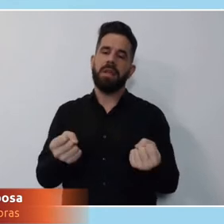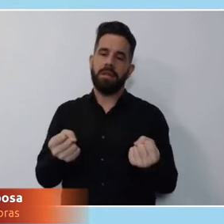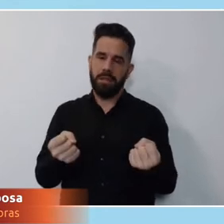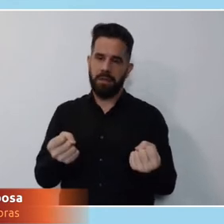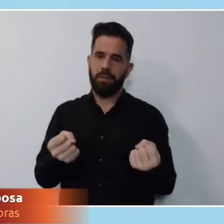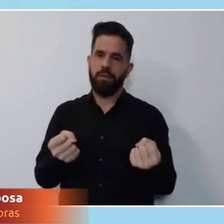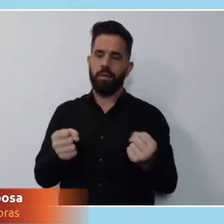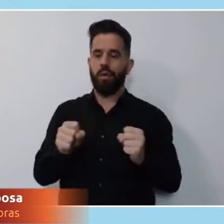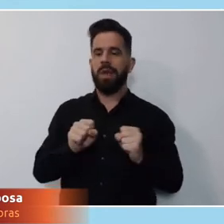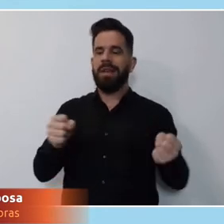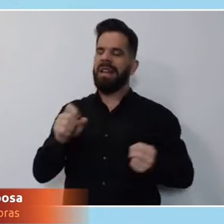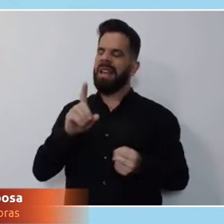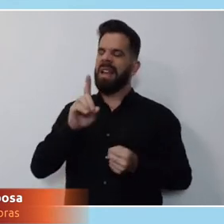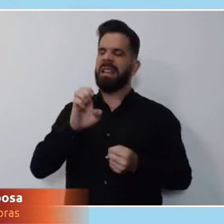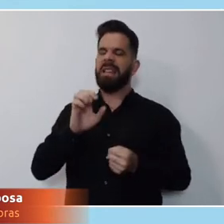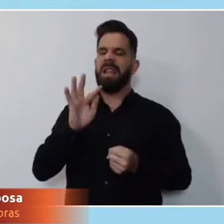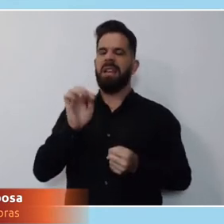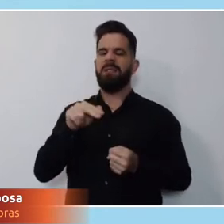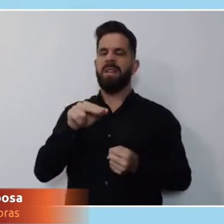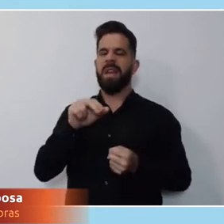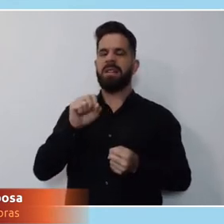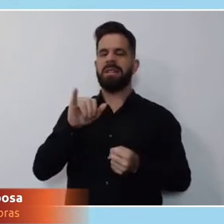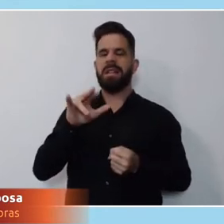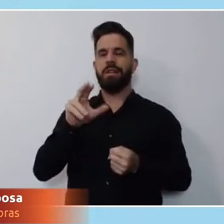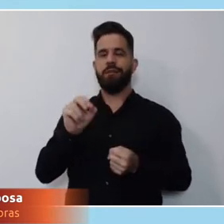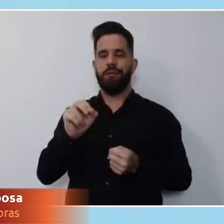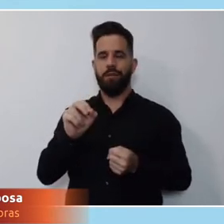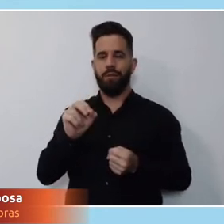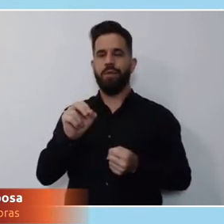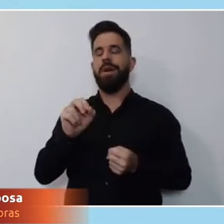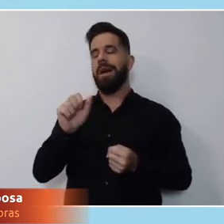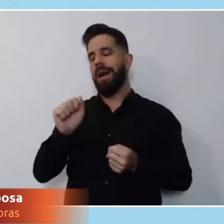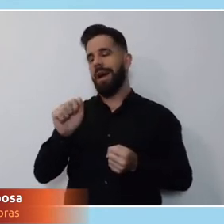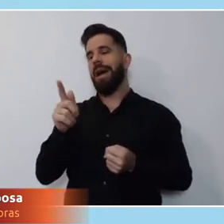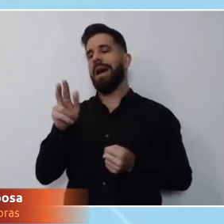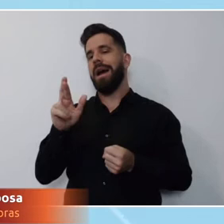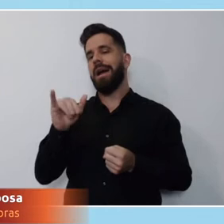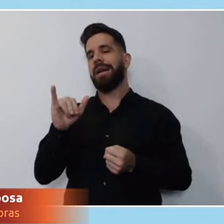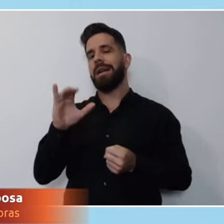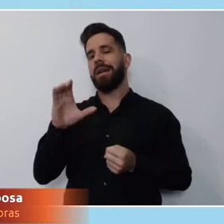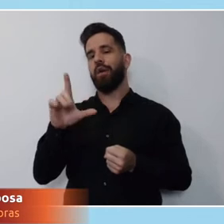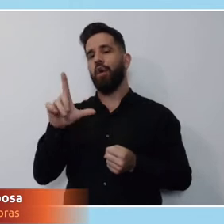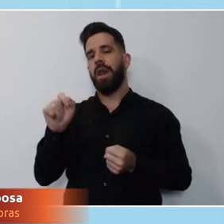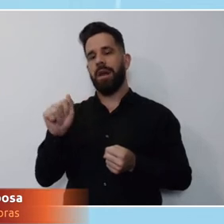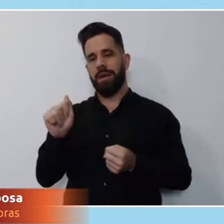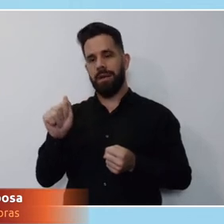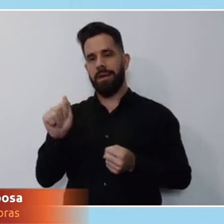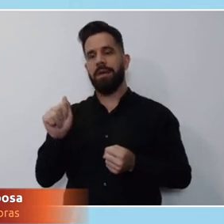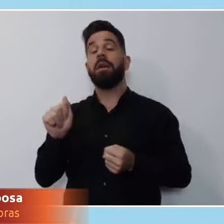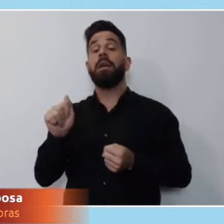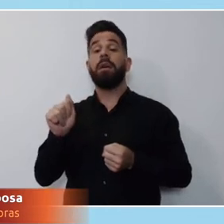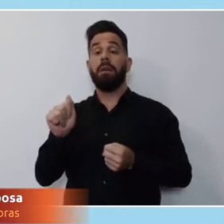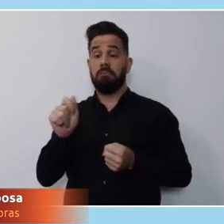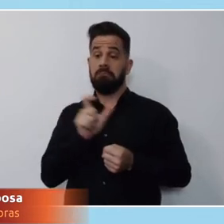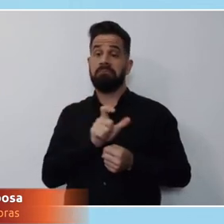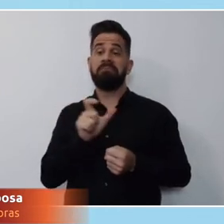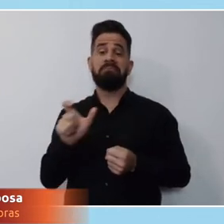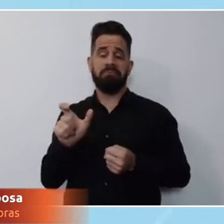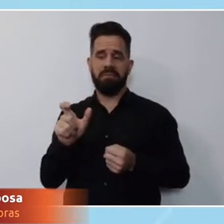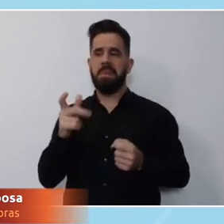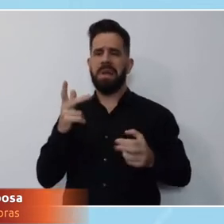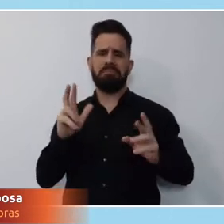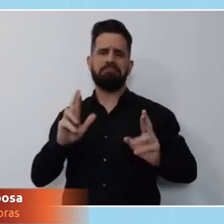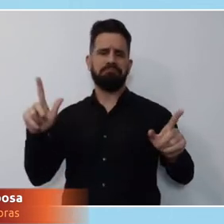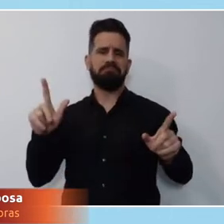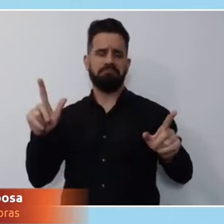se você ler esse relatório que eu mencionei, depois eu até vou te encaminhar, não sei se você já viu, esses produtos de controle ambiental,